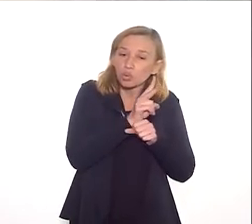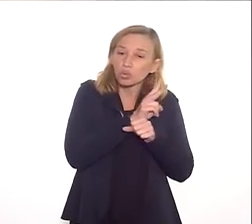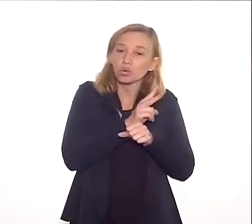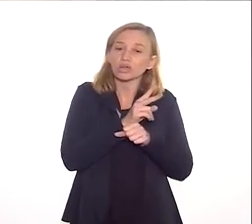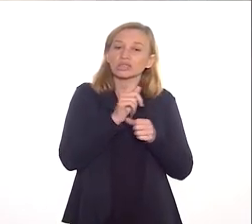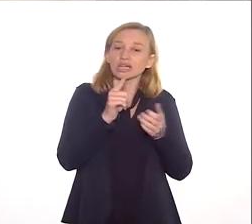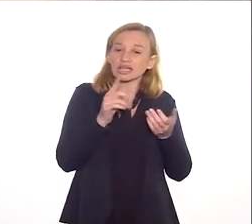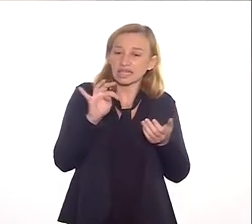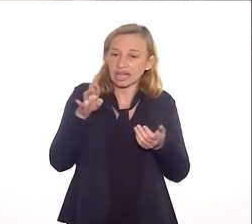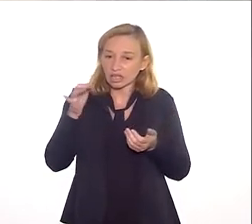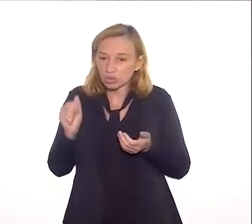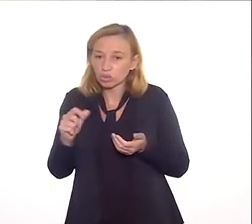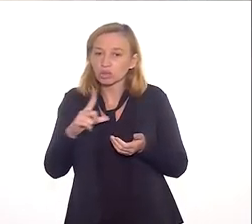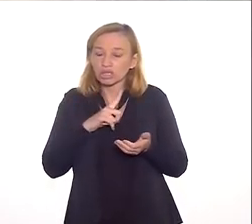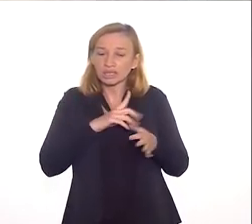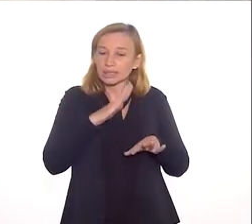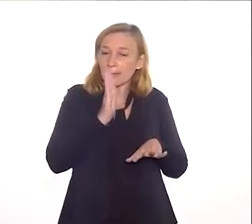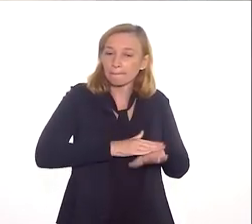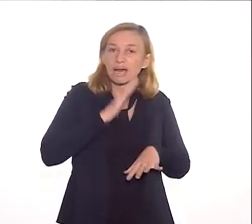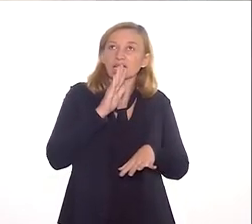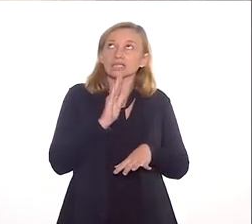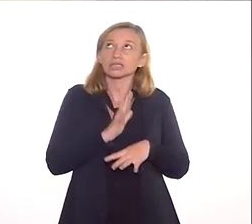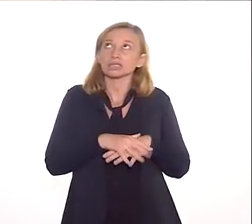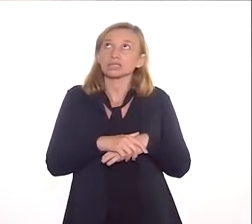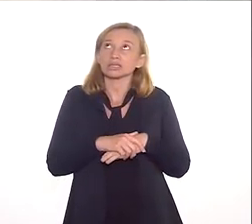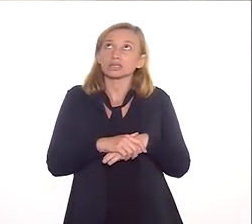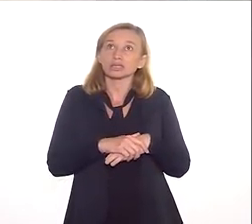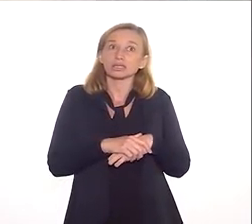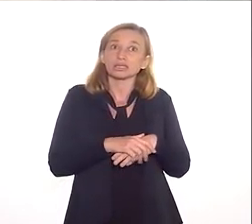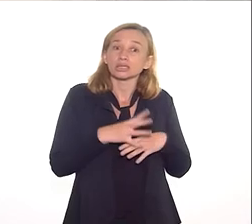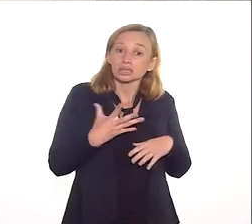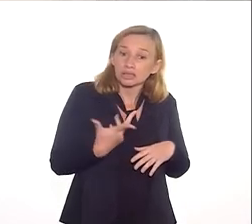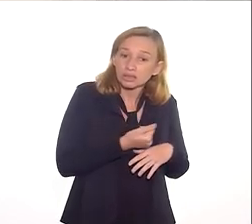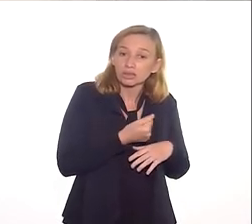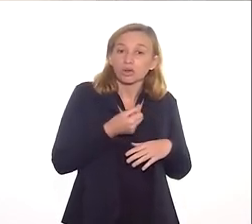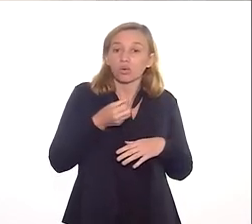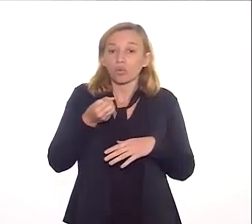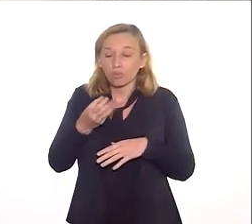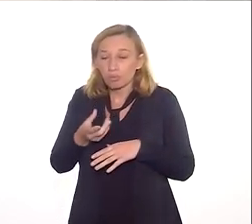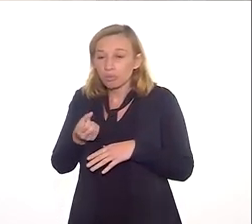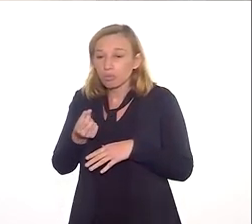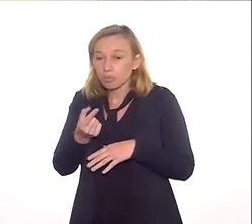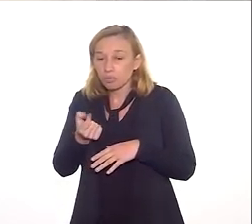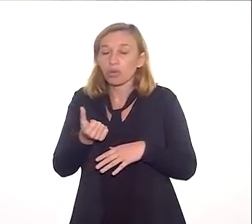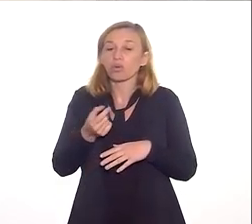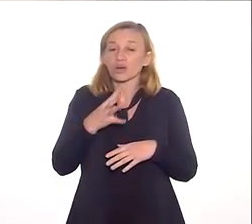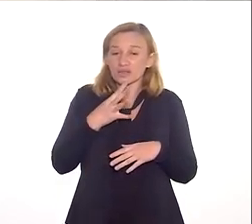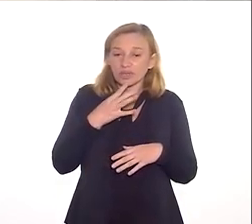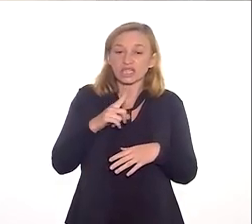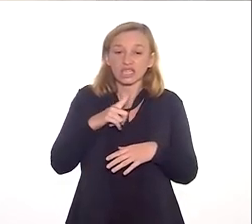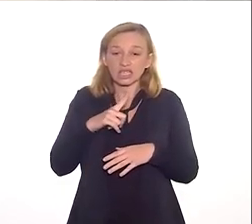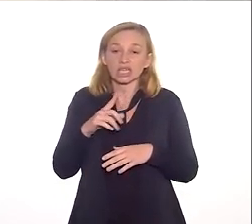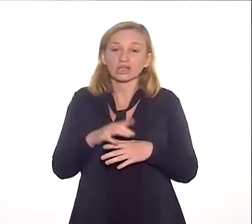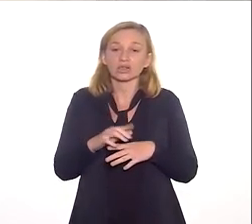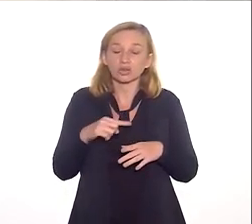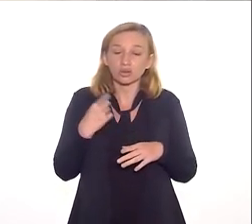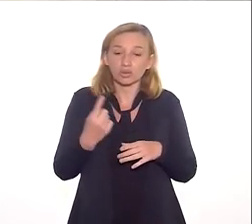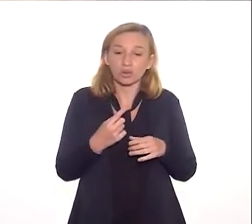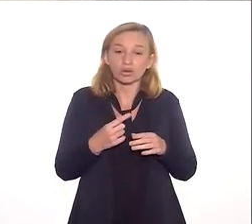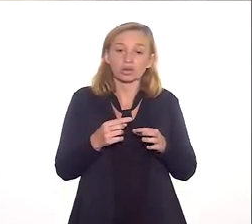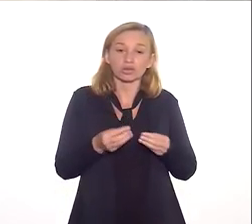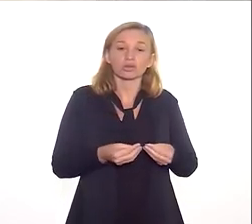Procurou, dentro da literatura, o que tinha de mais eficiente, o pouco conhecimento que tinha disponível, e a